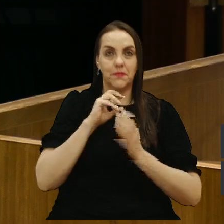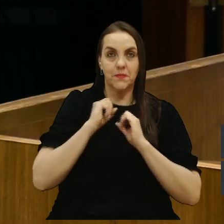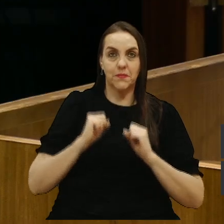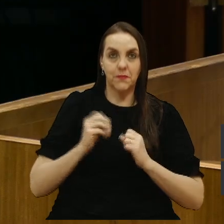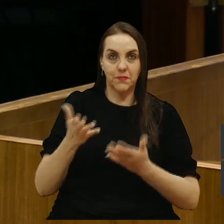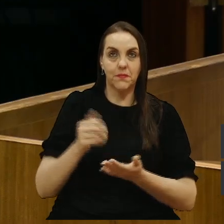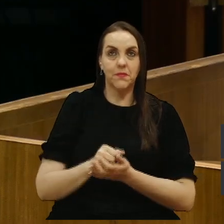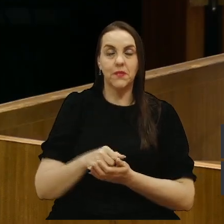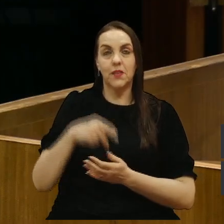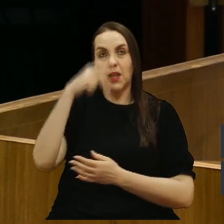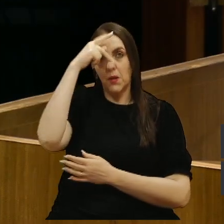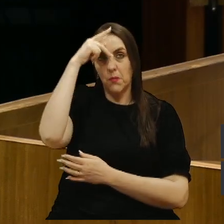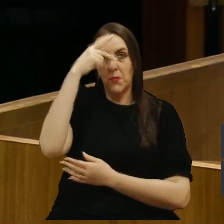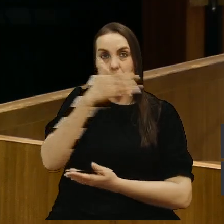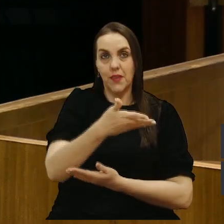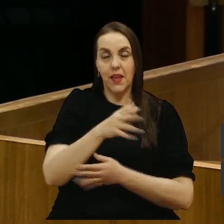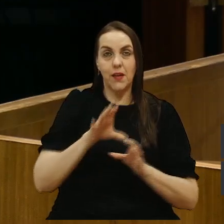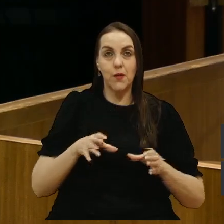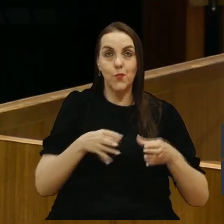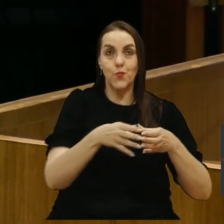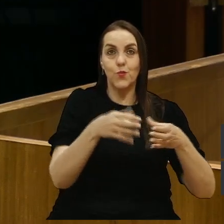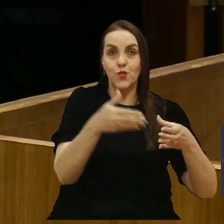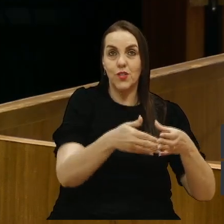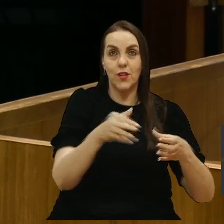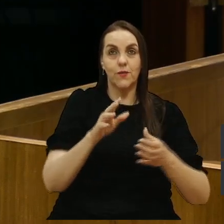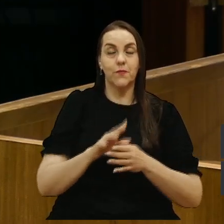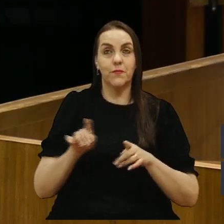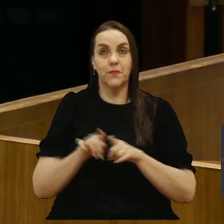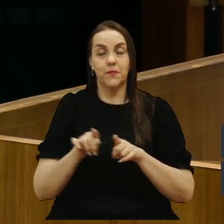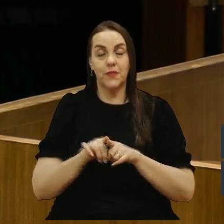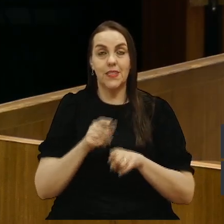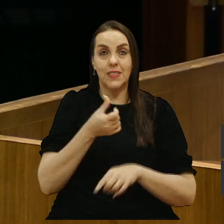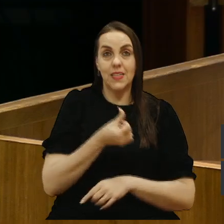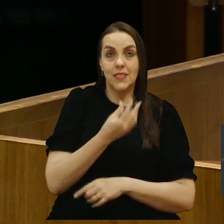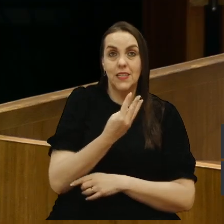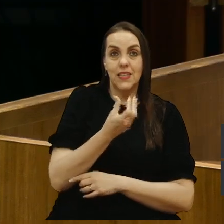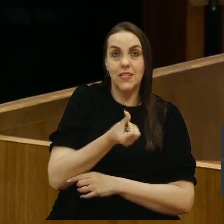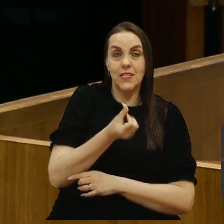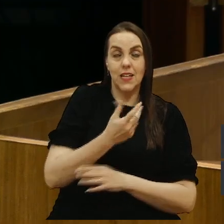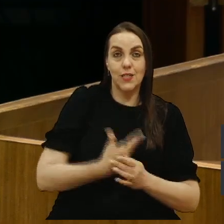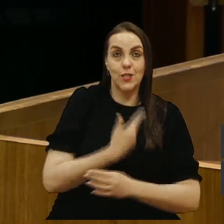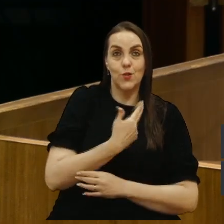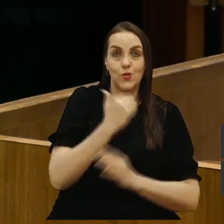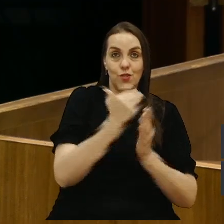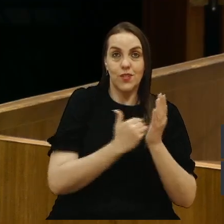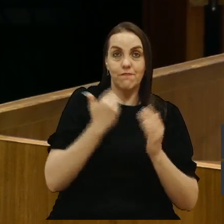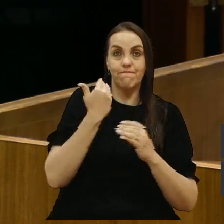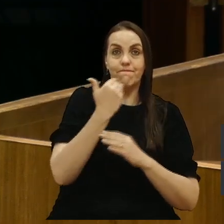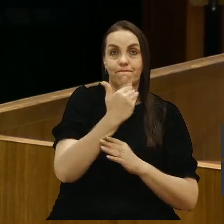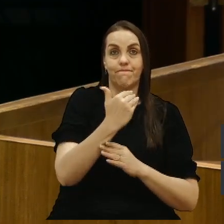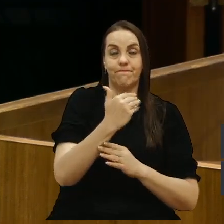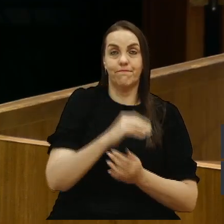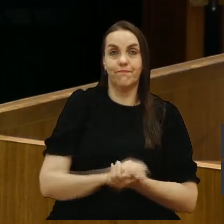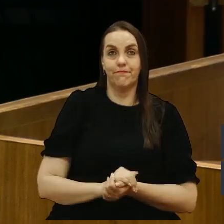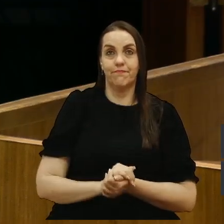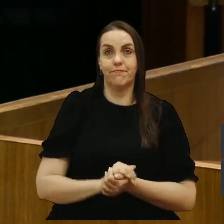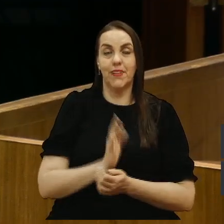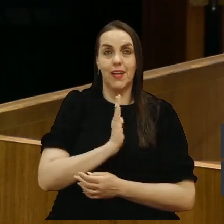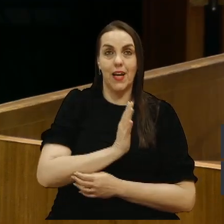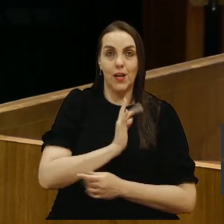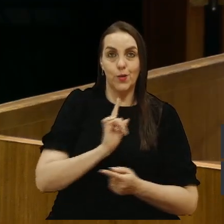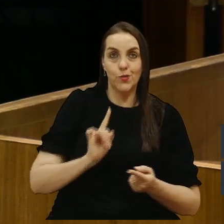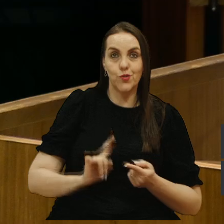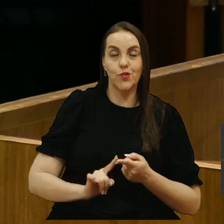Pompeia Ecosistema, um mutirão de lá, fazendo 636 cirurgias extras, vereador Fantinel. Cardiologia,